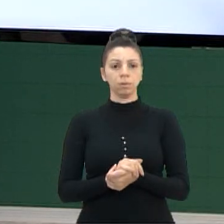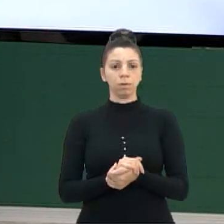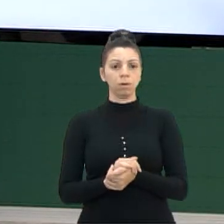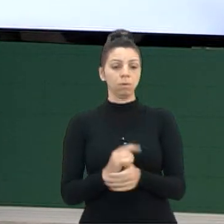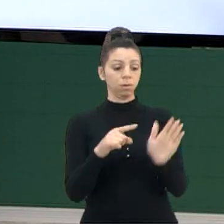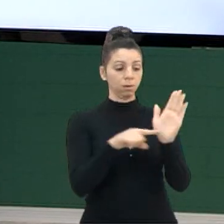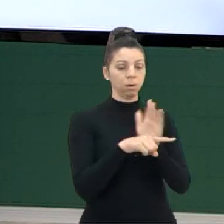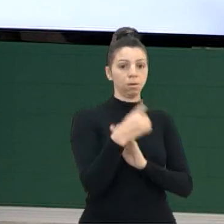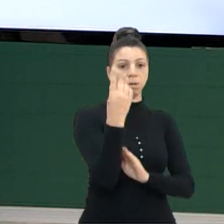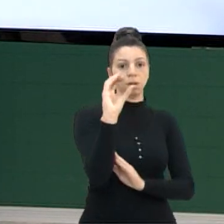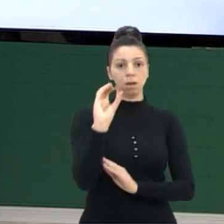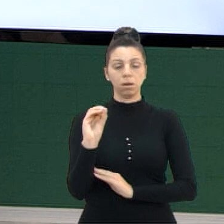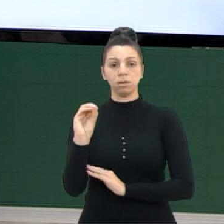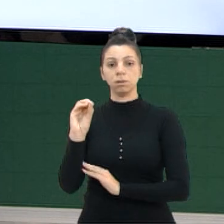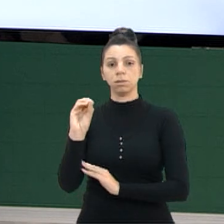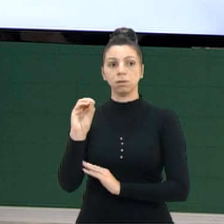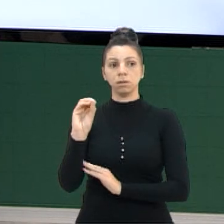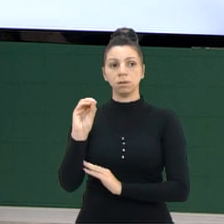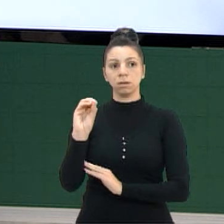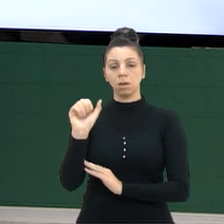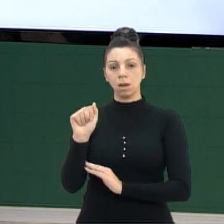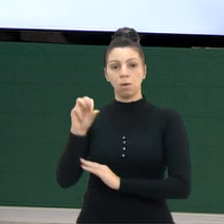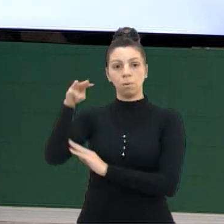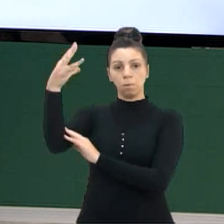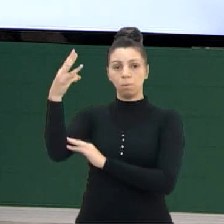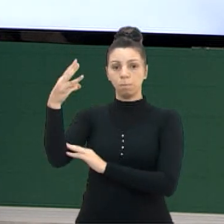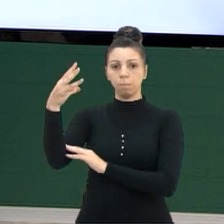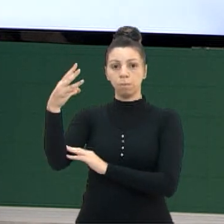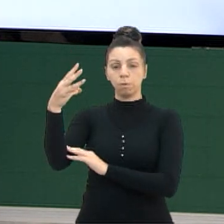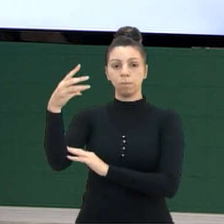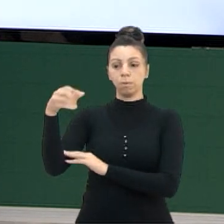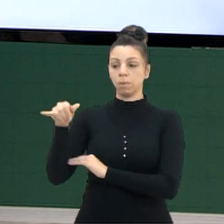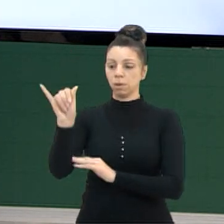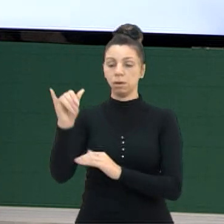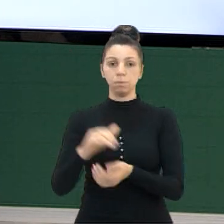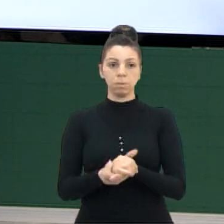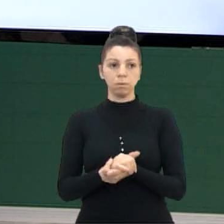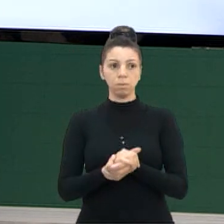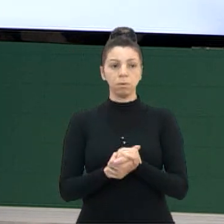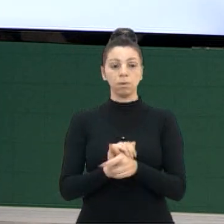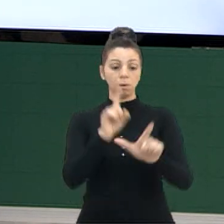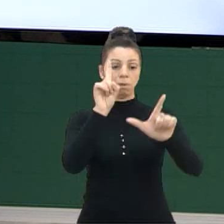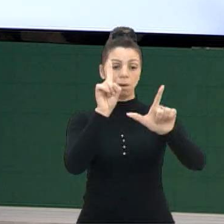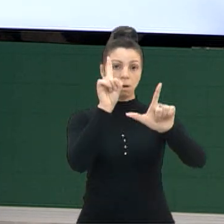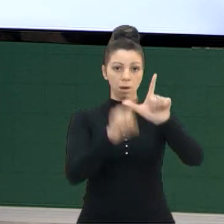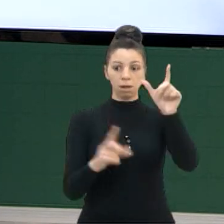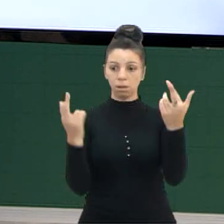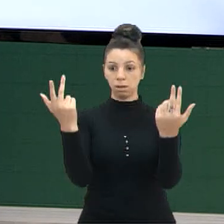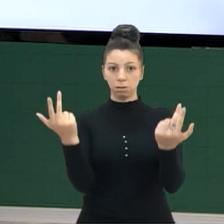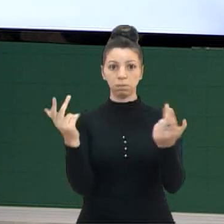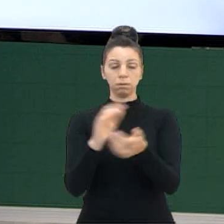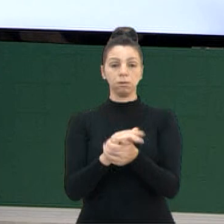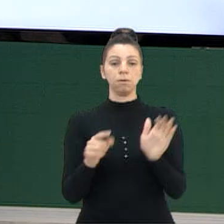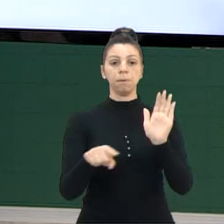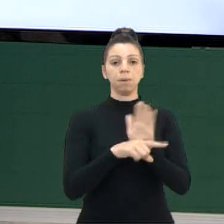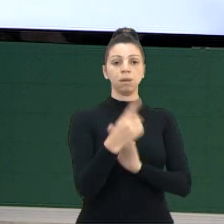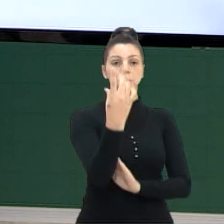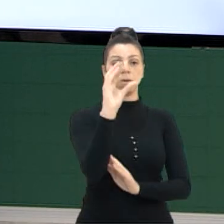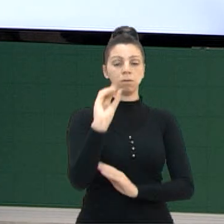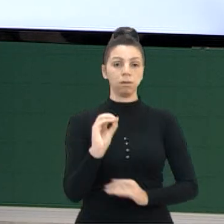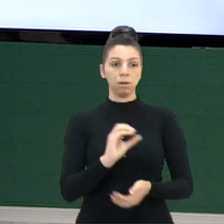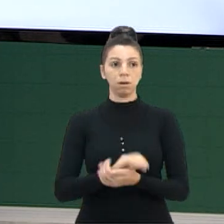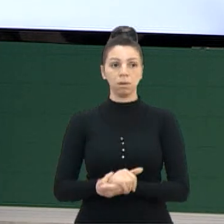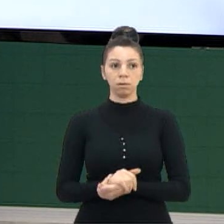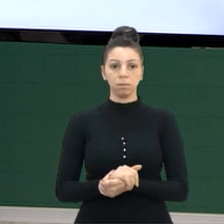menos 10 ao cubo y, o que eu faço? Repete a parte numérica, que é o coeficiente, menos 10,